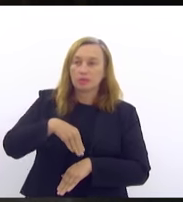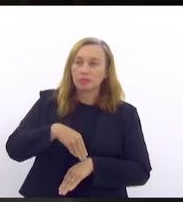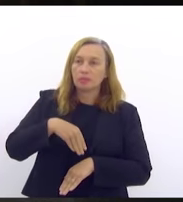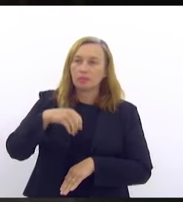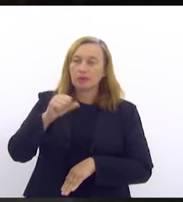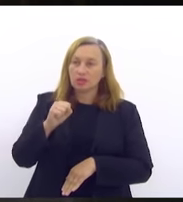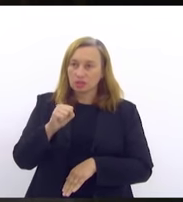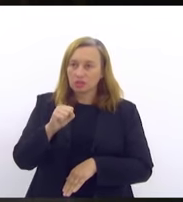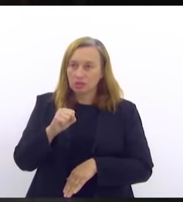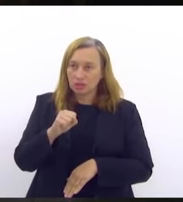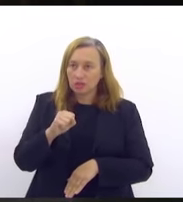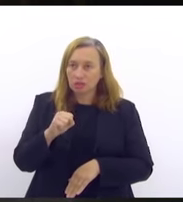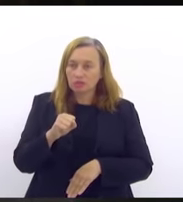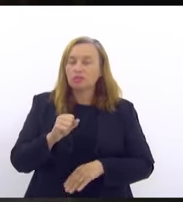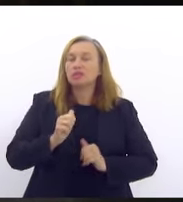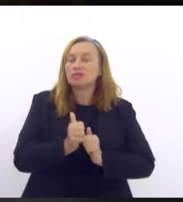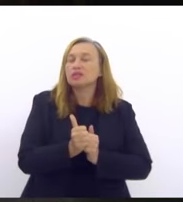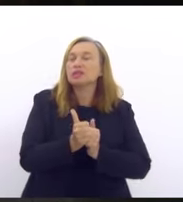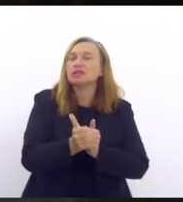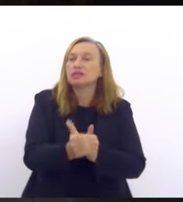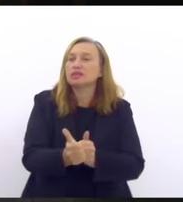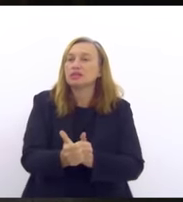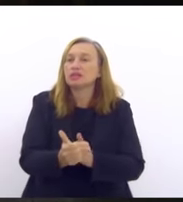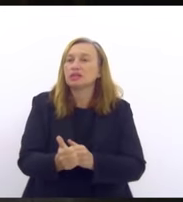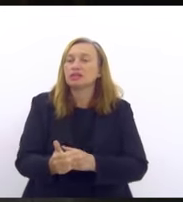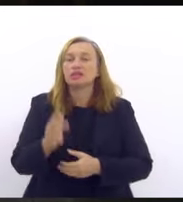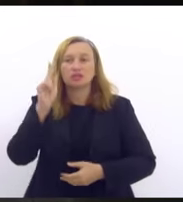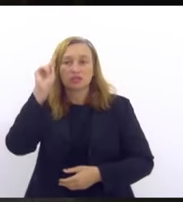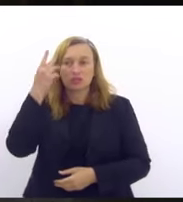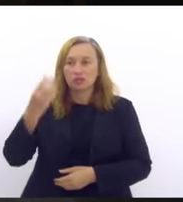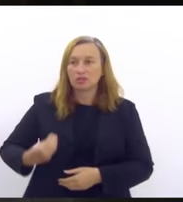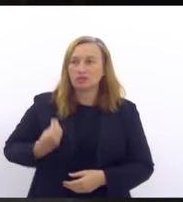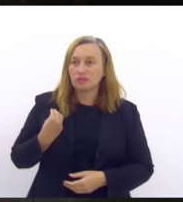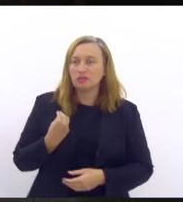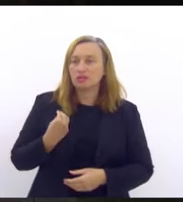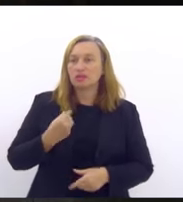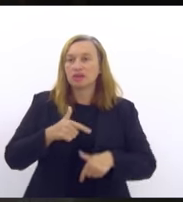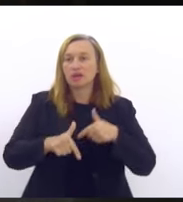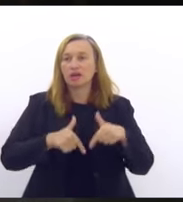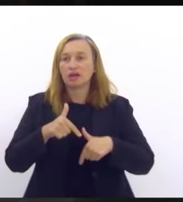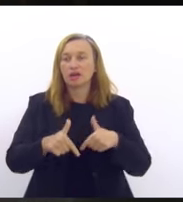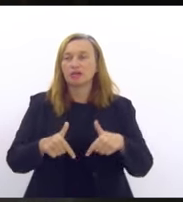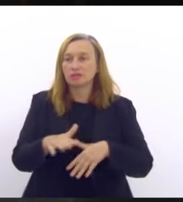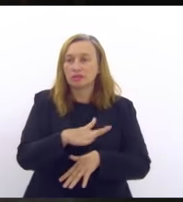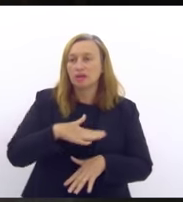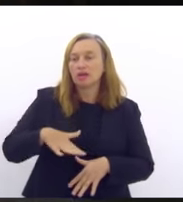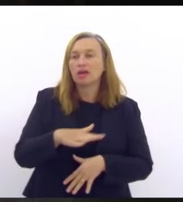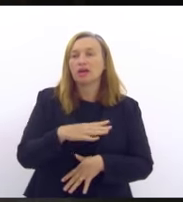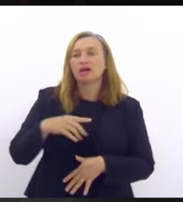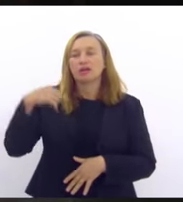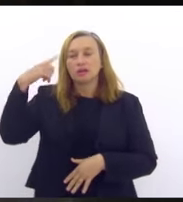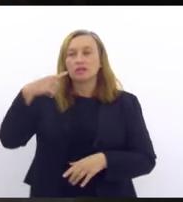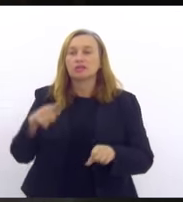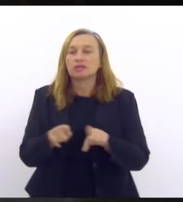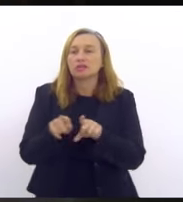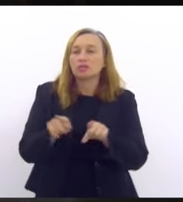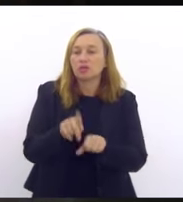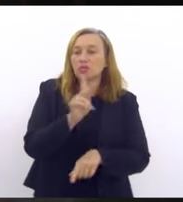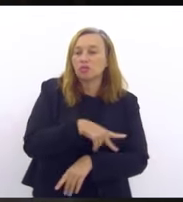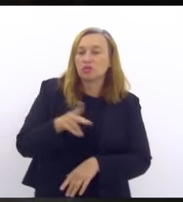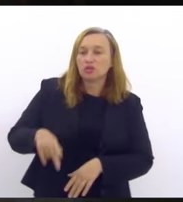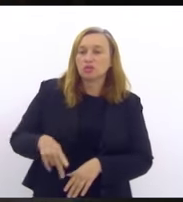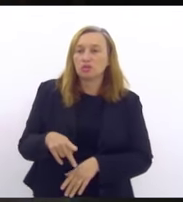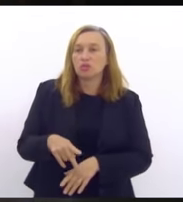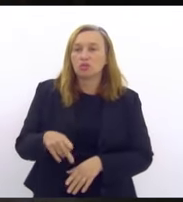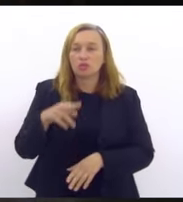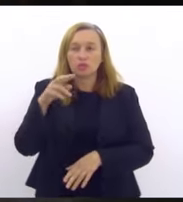na sua história de vida foi seguida ao exercício da advocacia e a função do professor pesquisador são